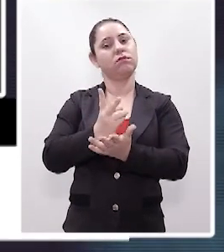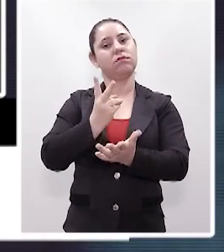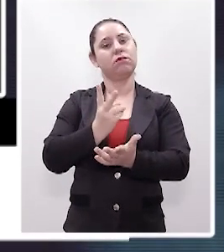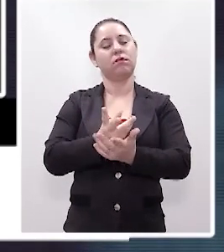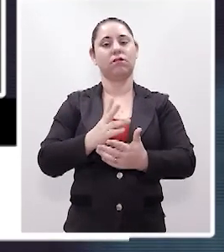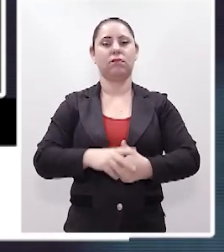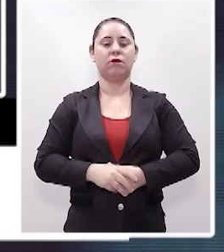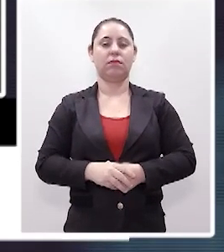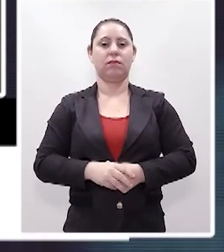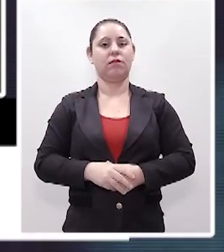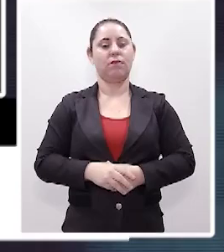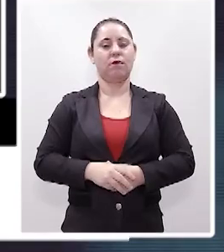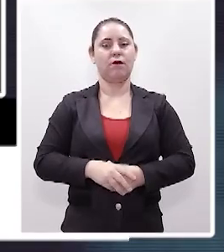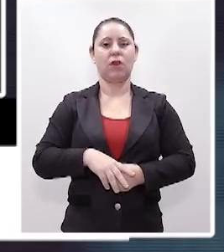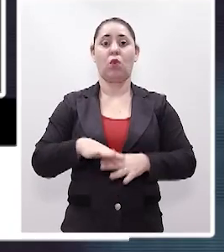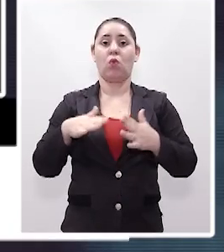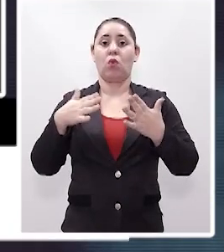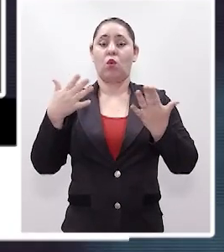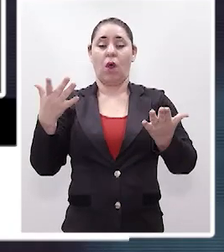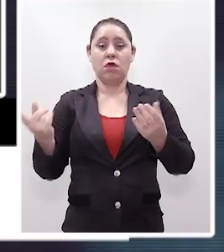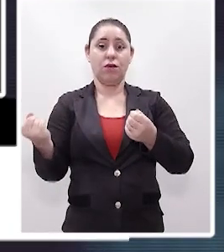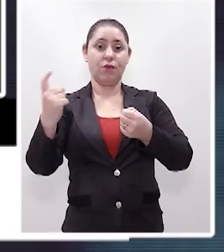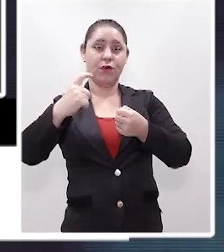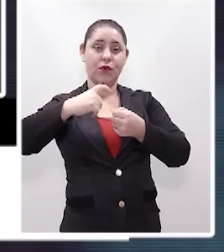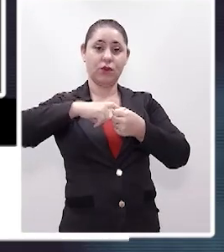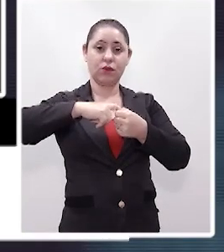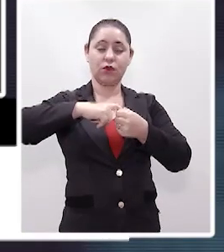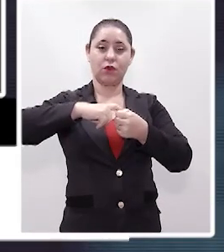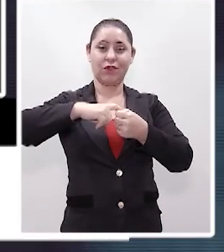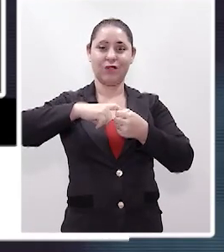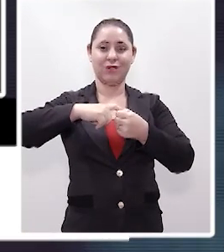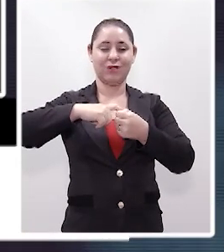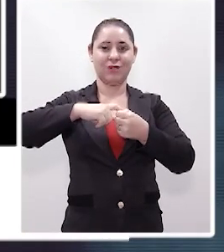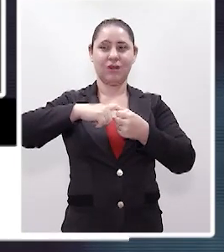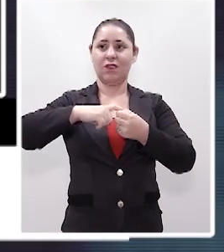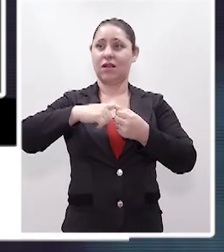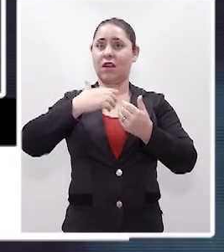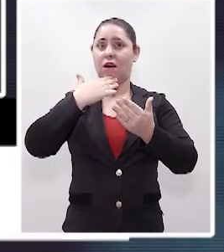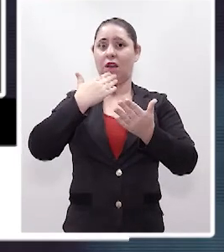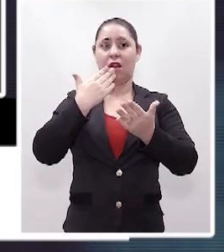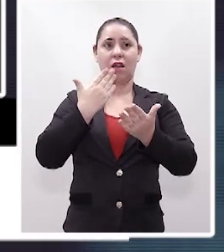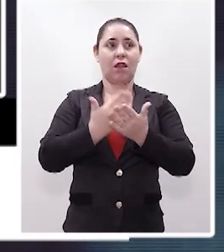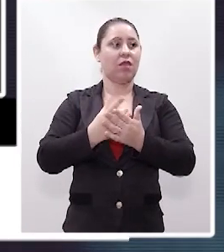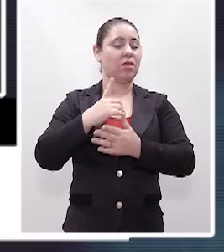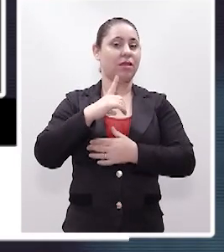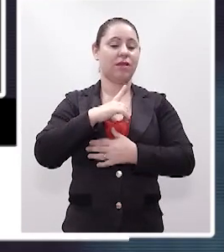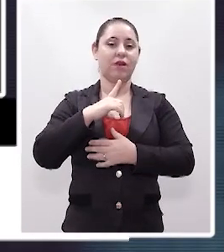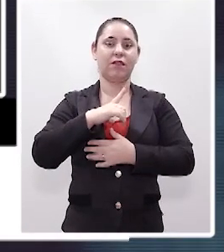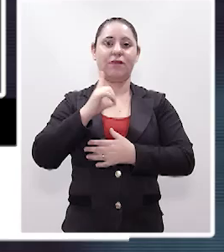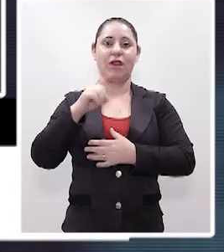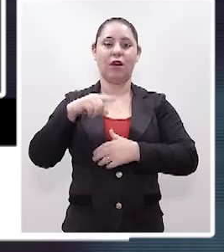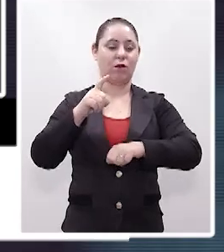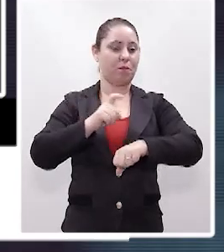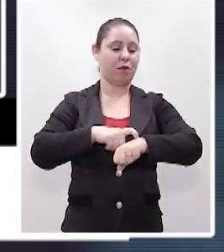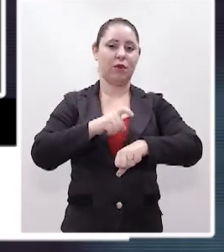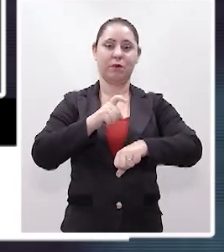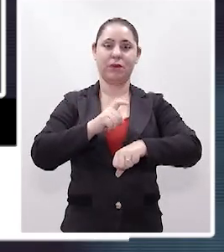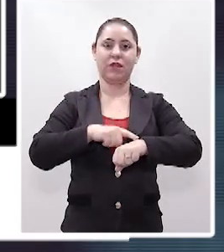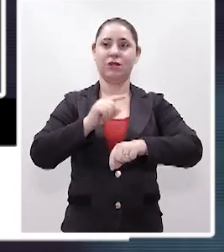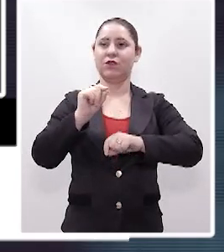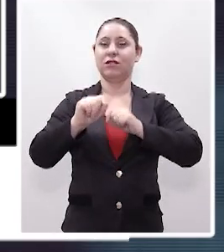de aula, né? E aí, quando ele voltou, nossa, teve aquele